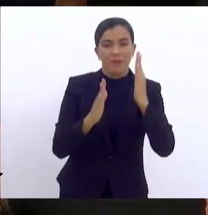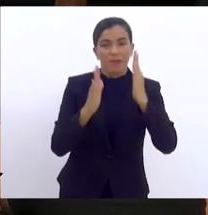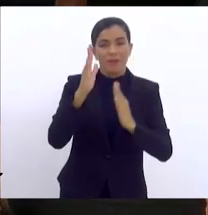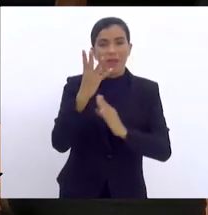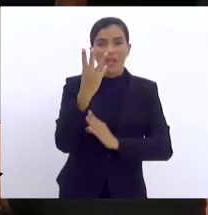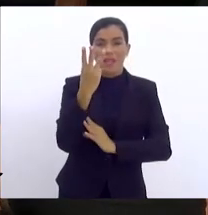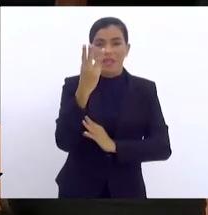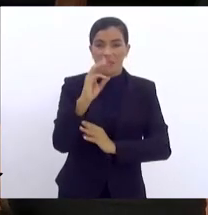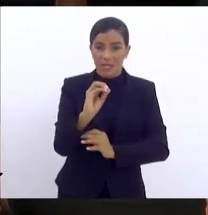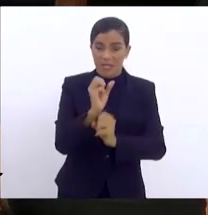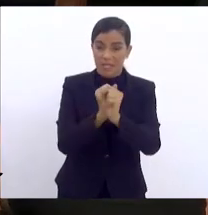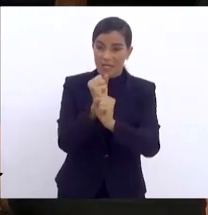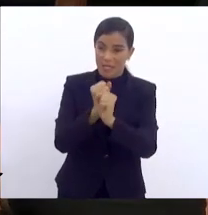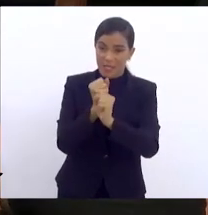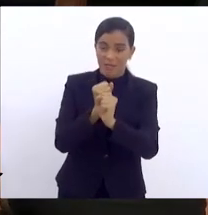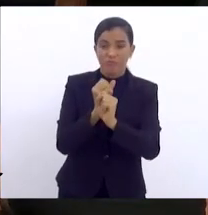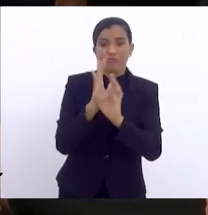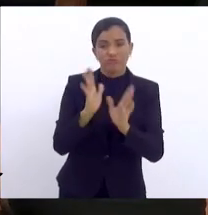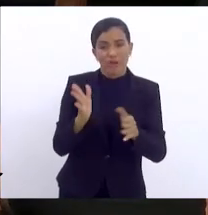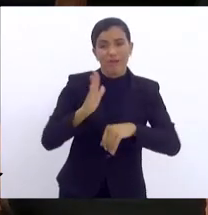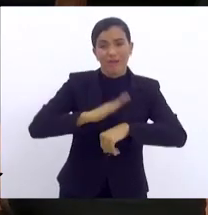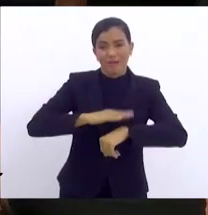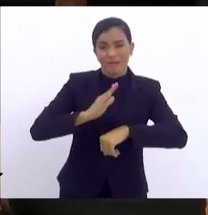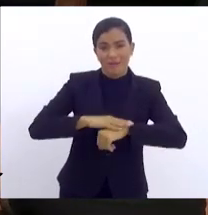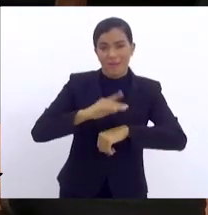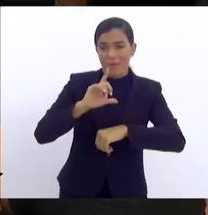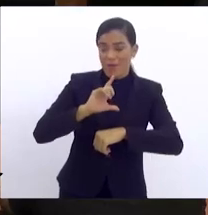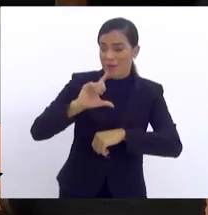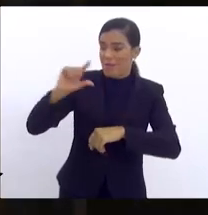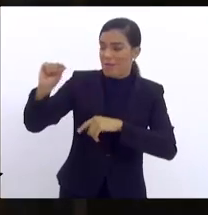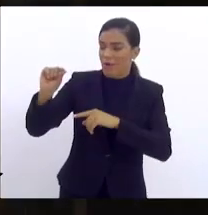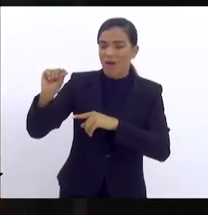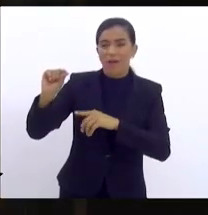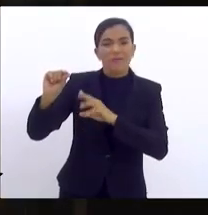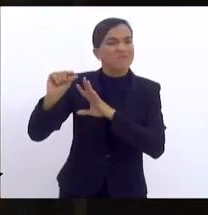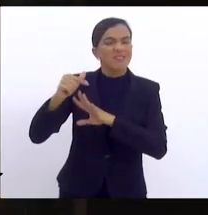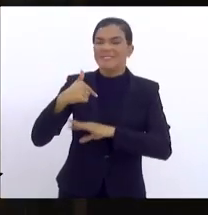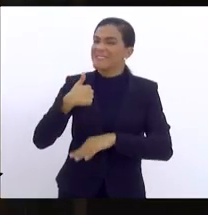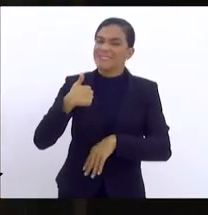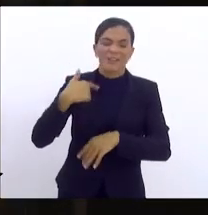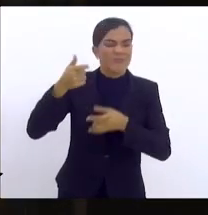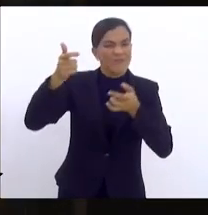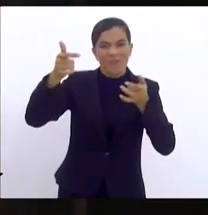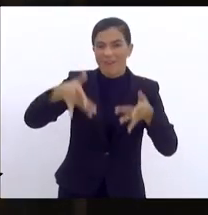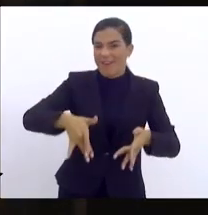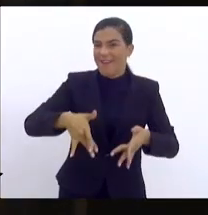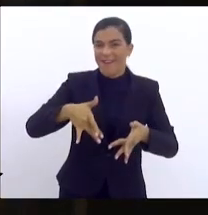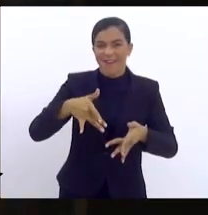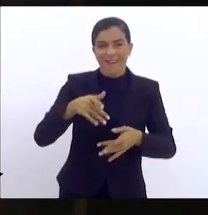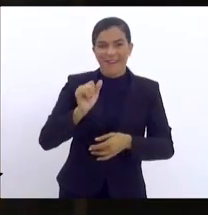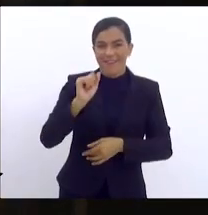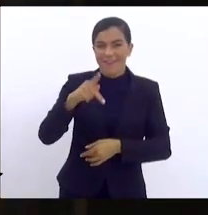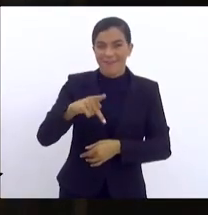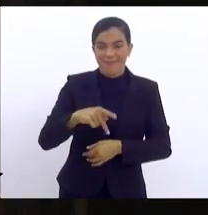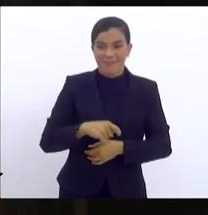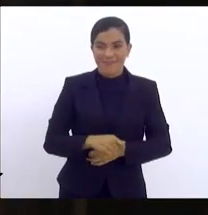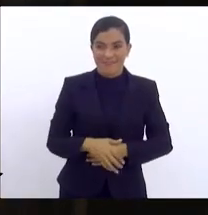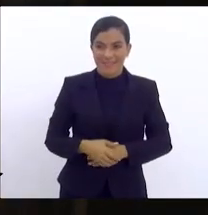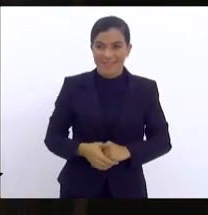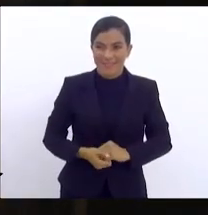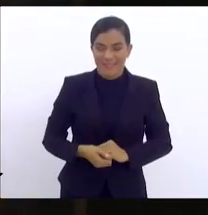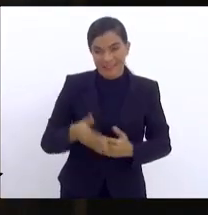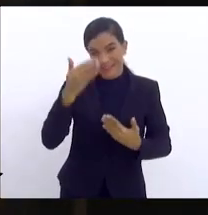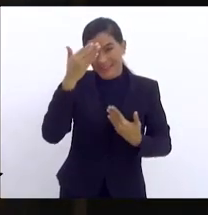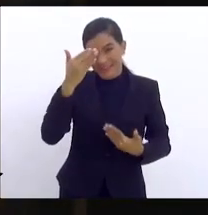já dá tempo para ir embora mas só vou enquanto eu não me fizer necessário por enquanto eu acho que continua sendo tá